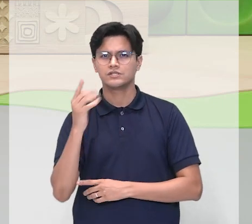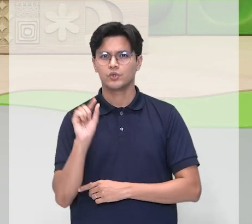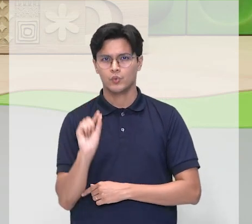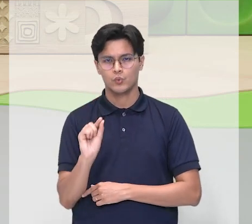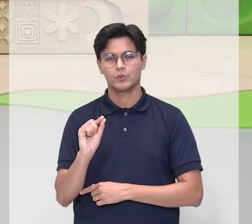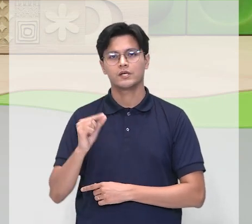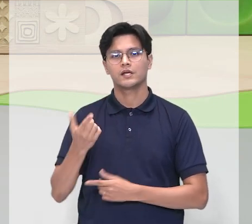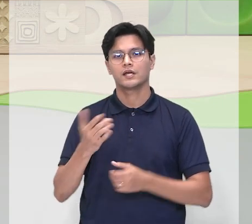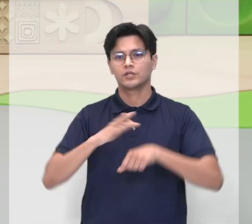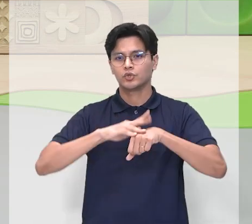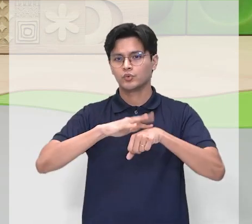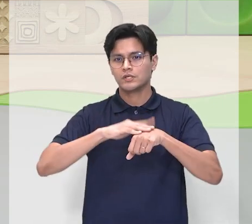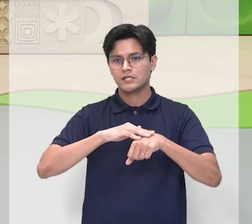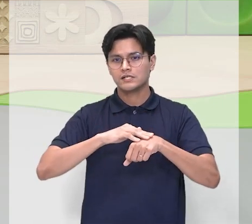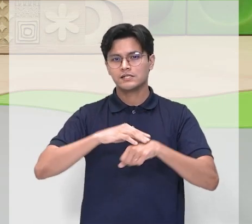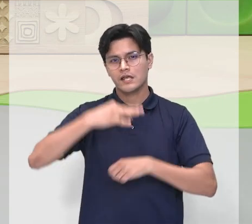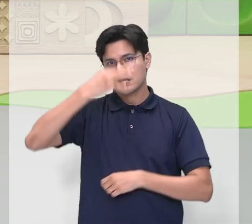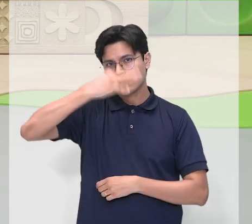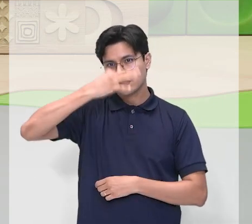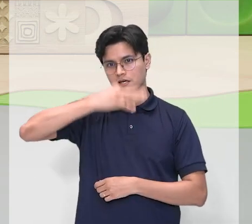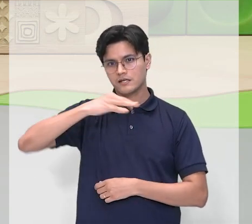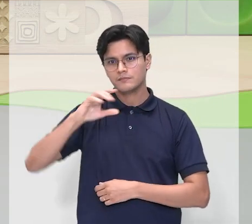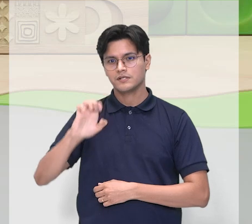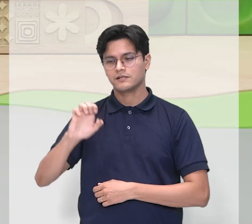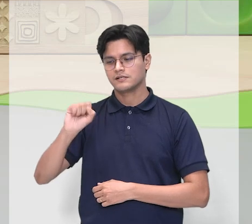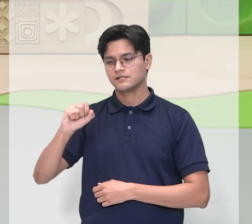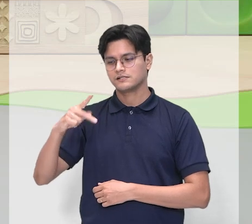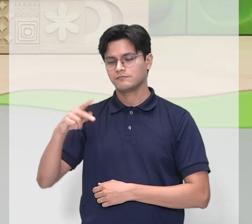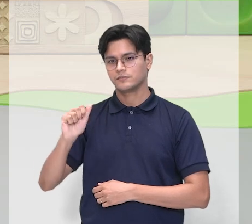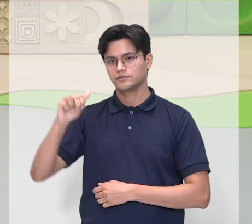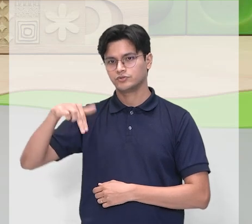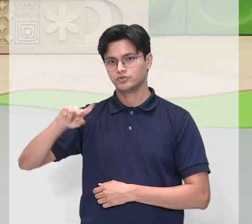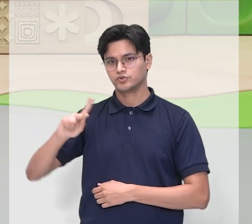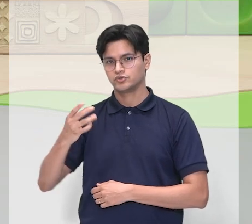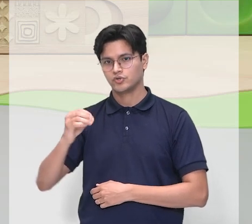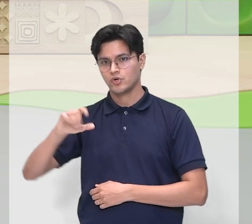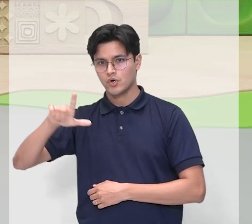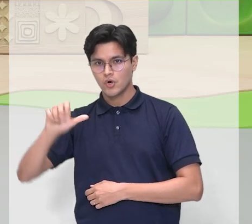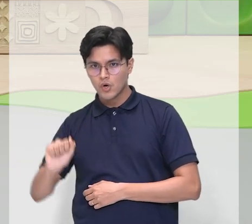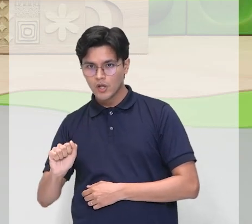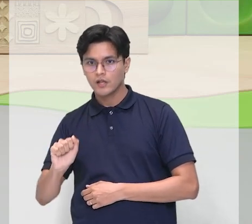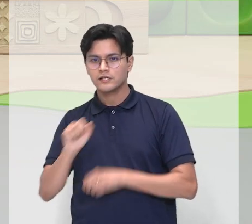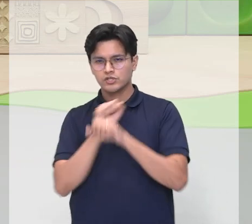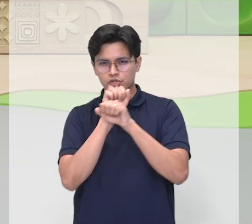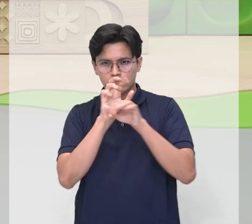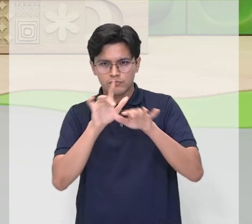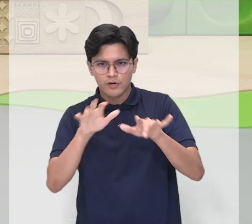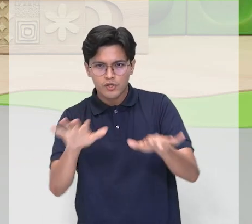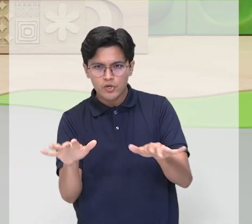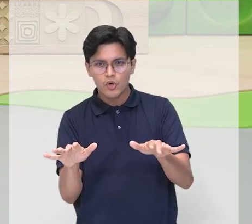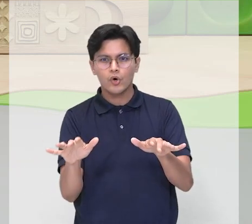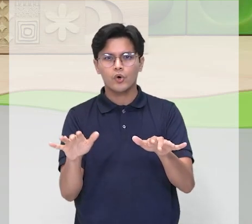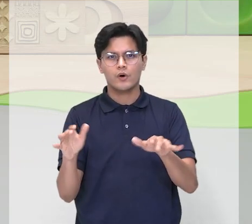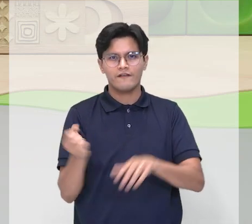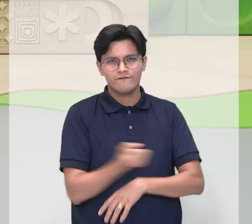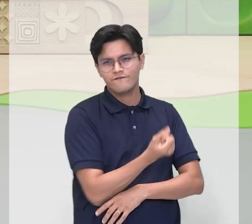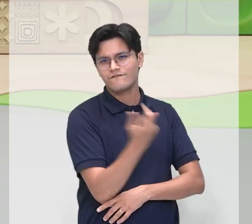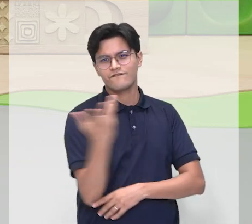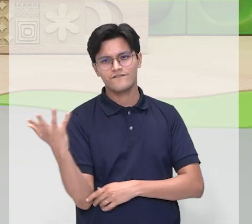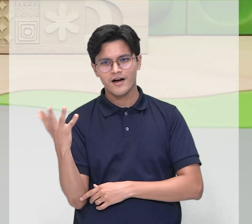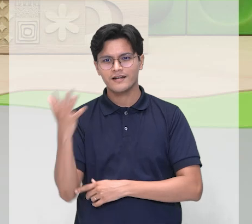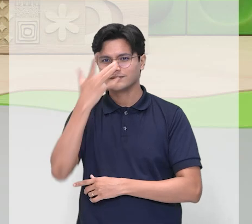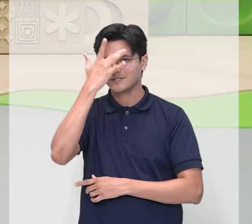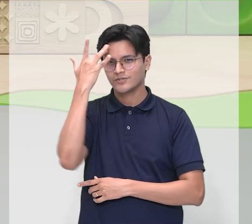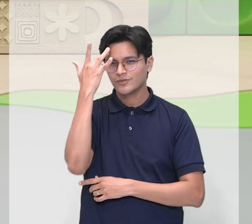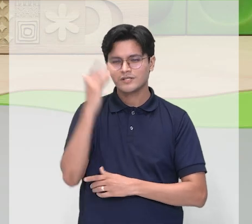100 milhões de pessoas, muito mais do que a Primeira Guerra Mundial, para você ter